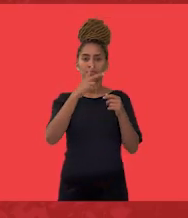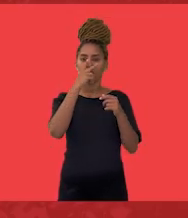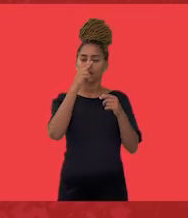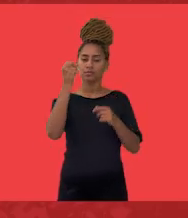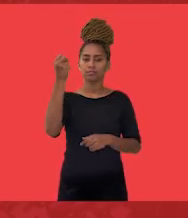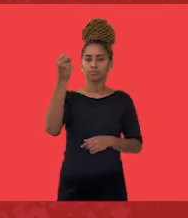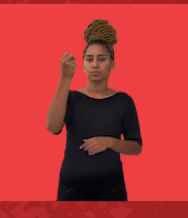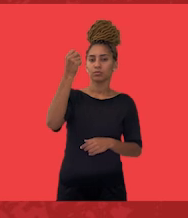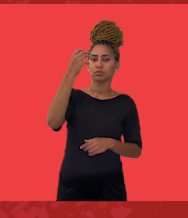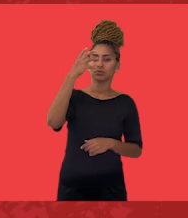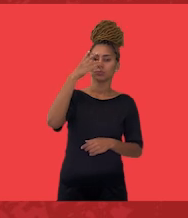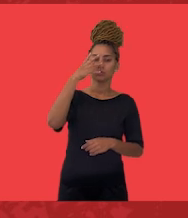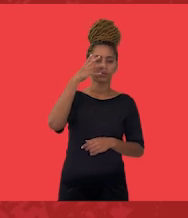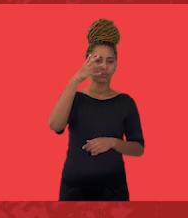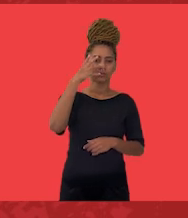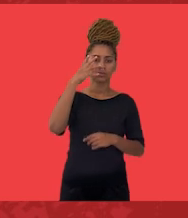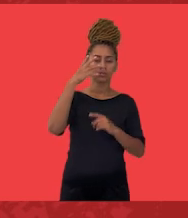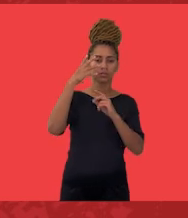mais um poema.